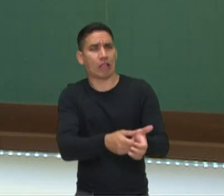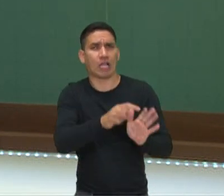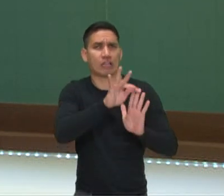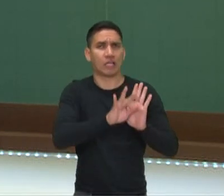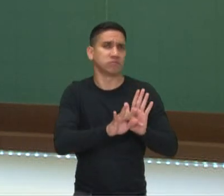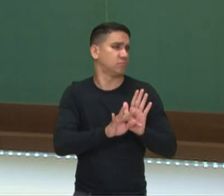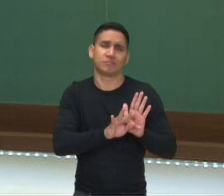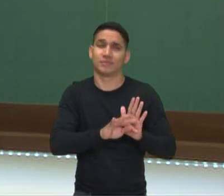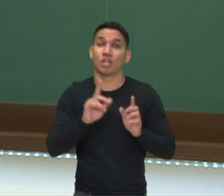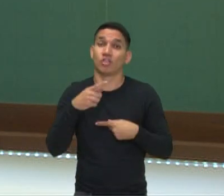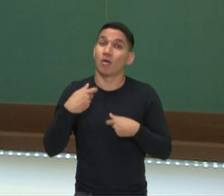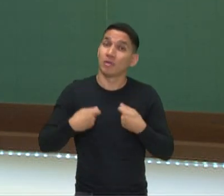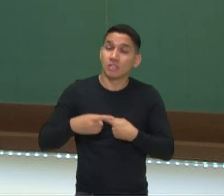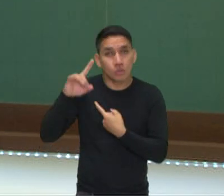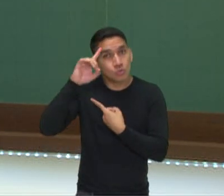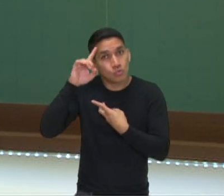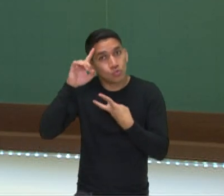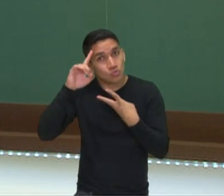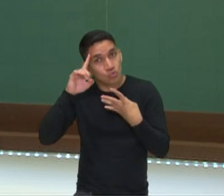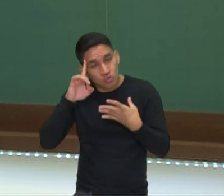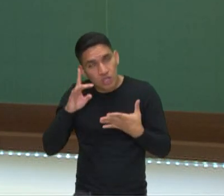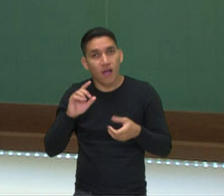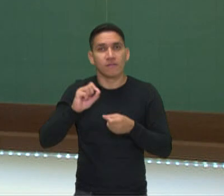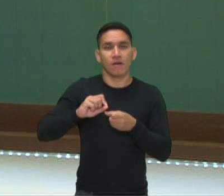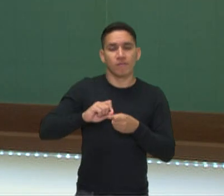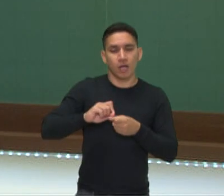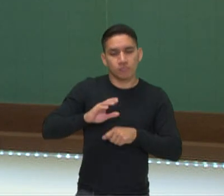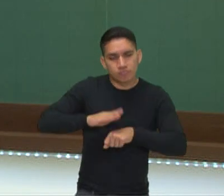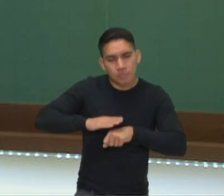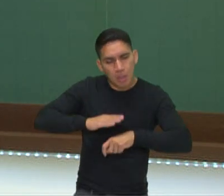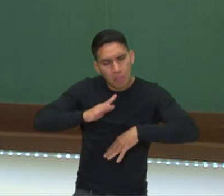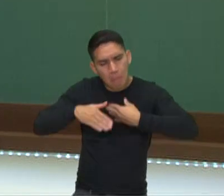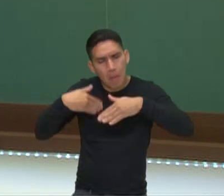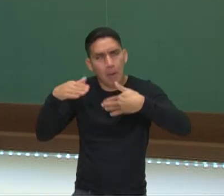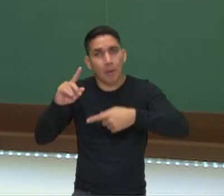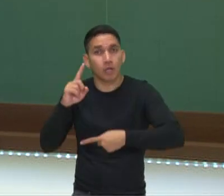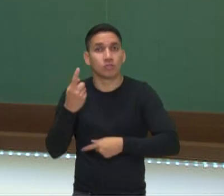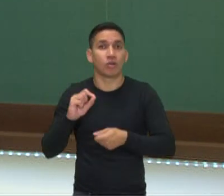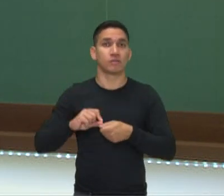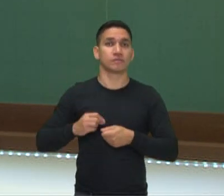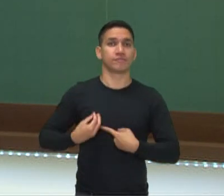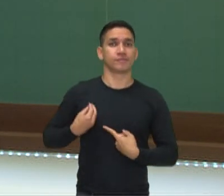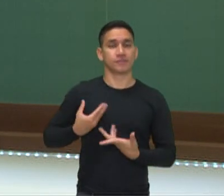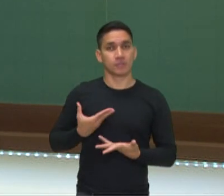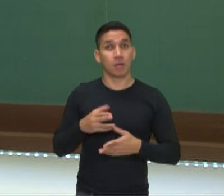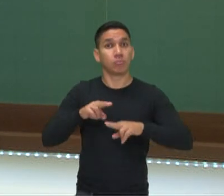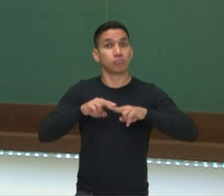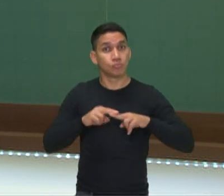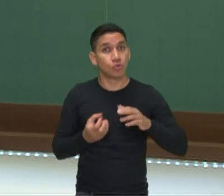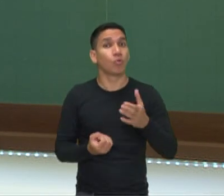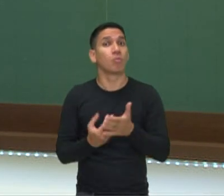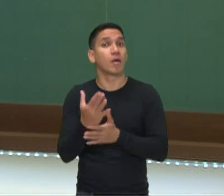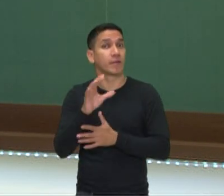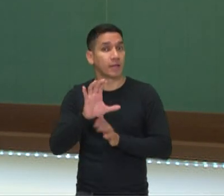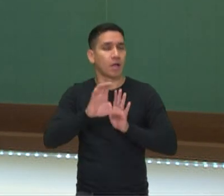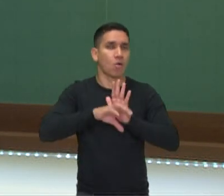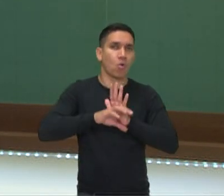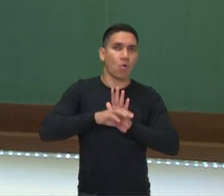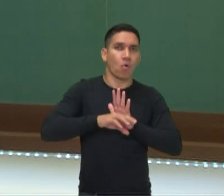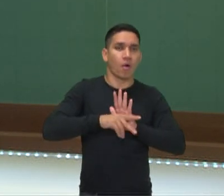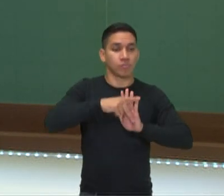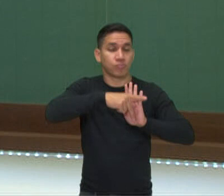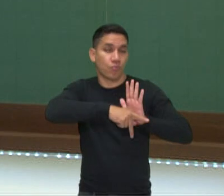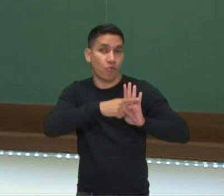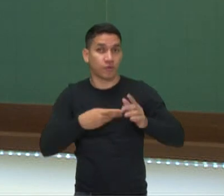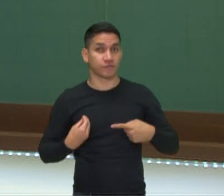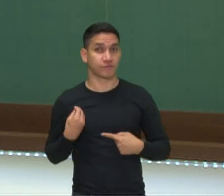construir diariamente aquilo que nós somos. Então já surge aí a noção de projeto de vida. Projeto